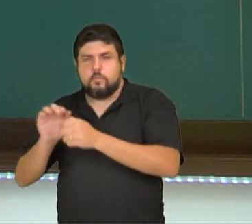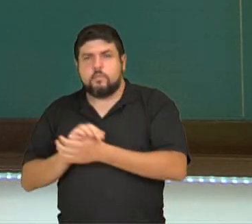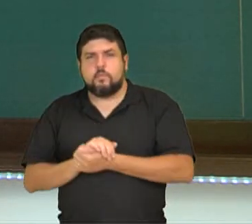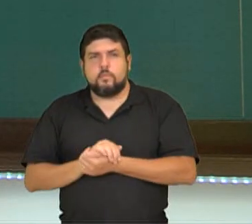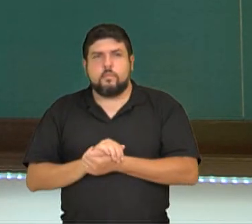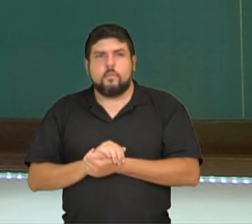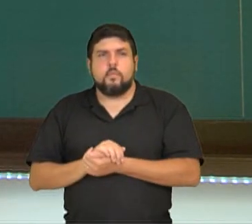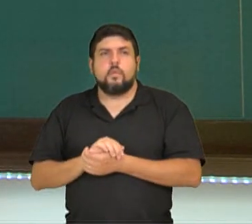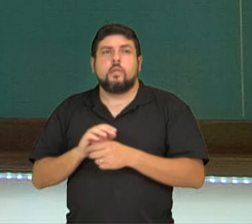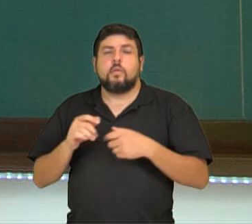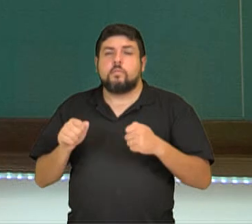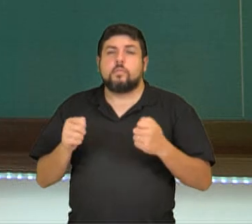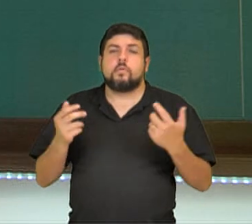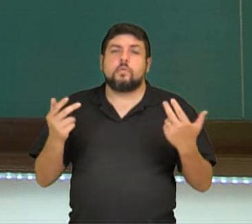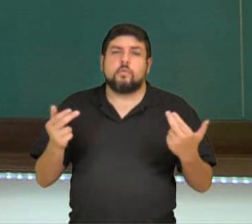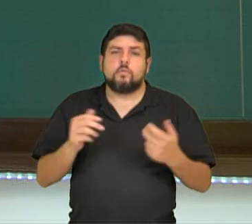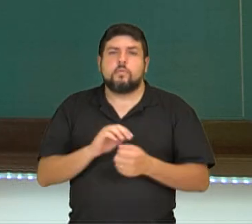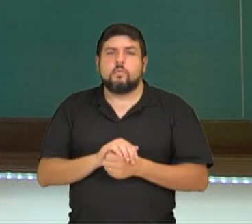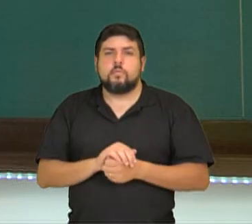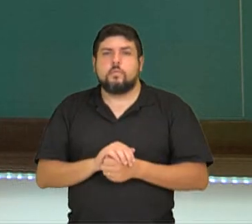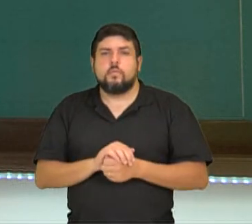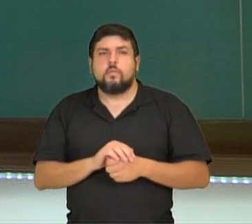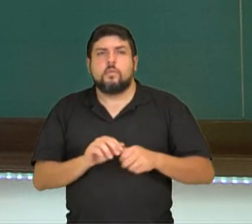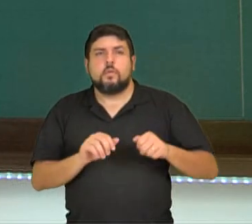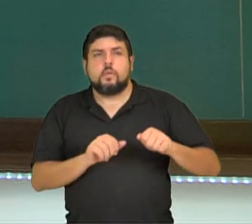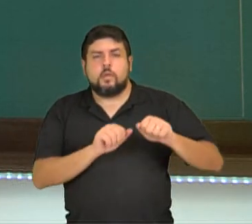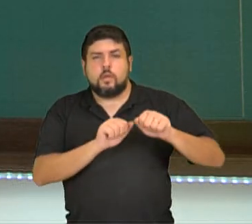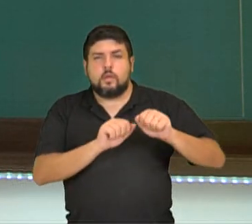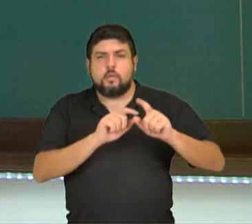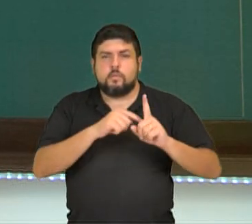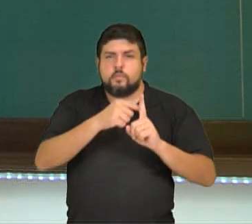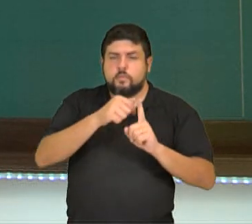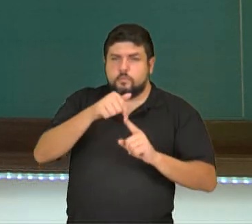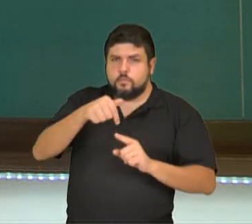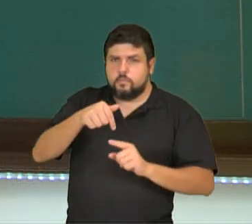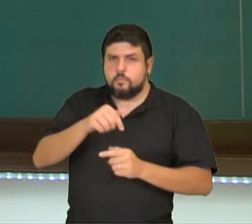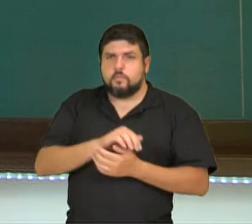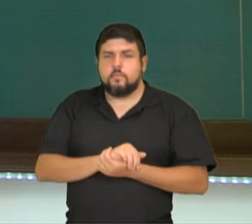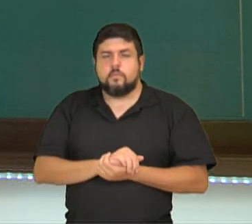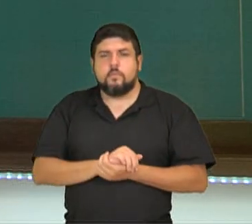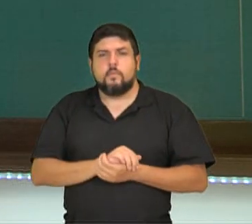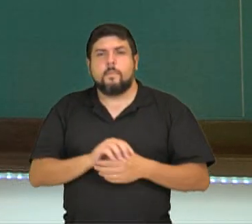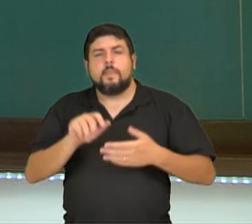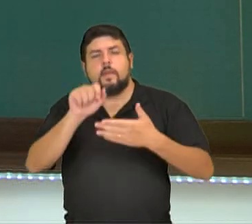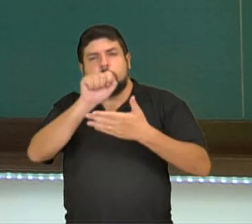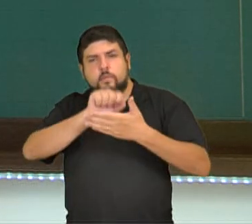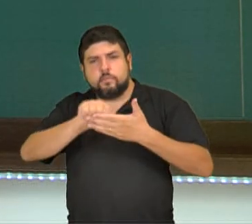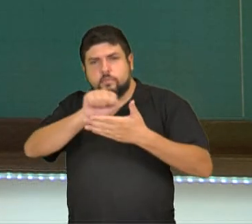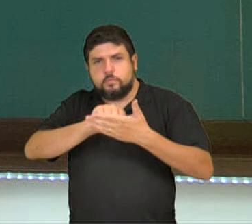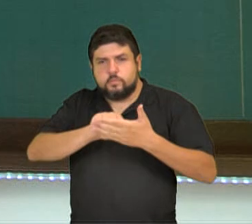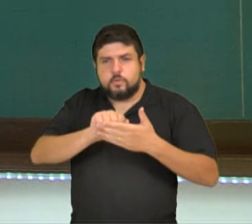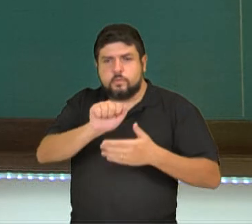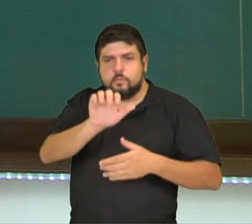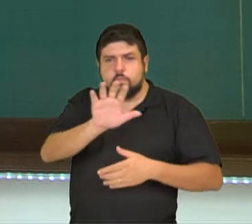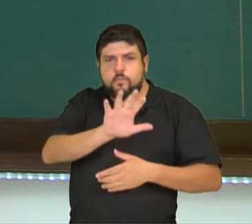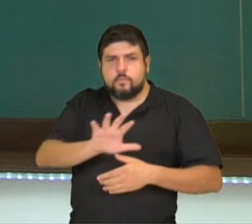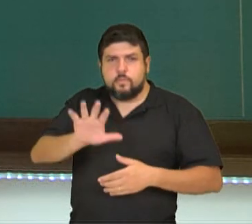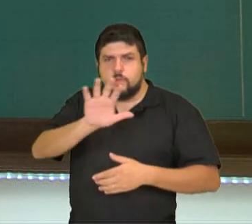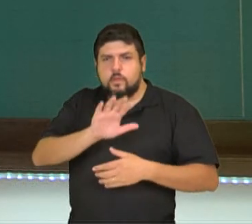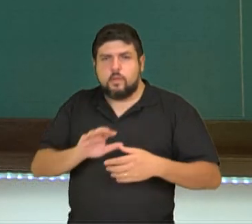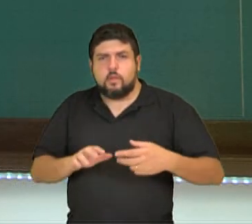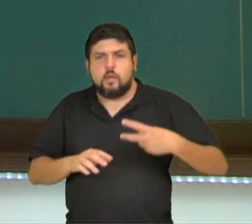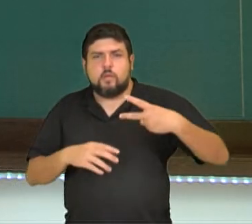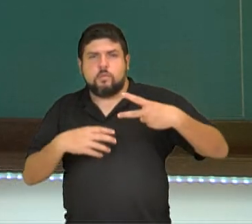área, tem que ser igual a B vezes A mais 7, ok? Escrevi a área desta figura de duas